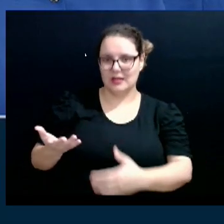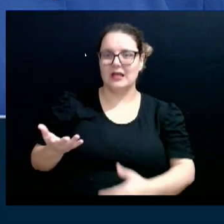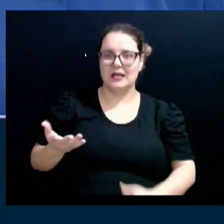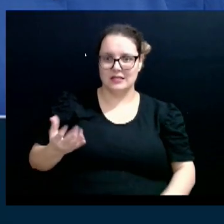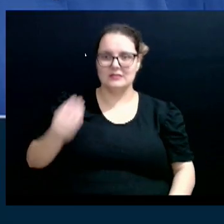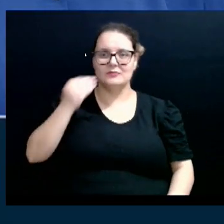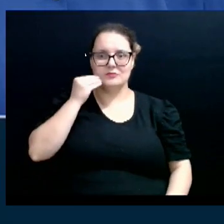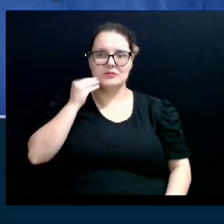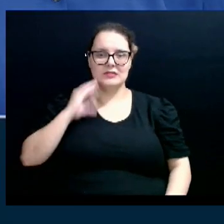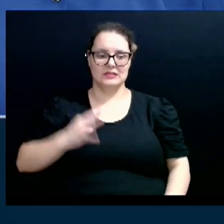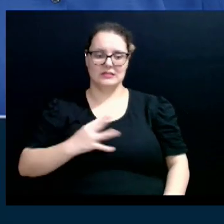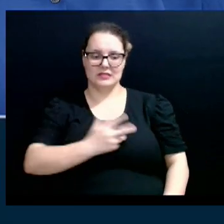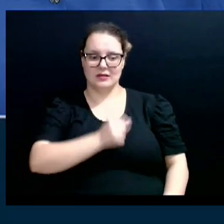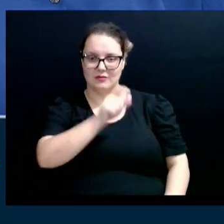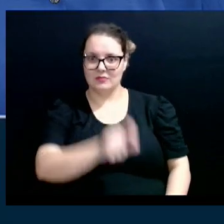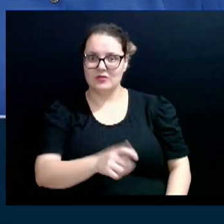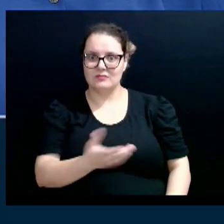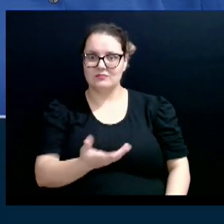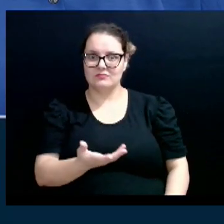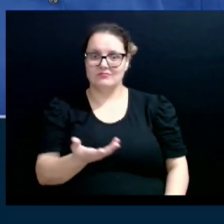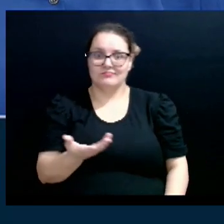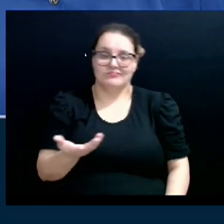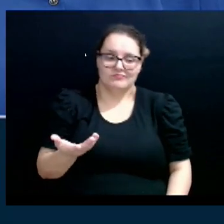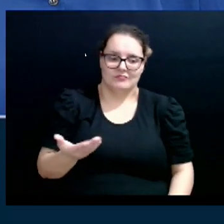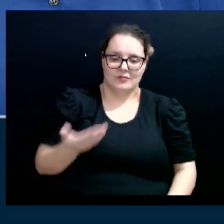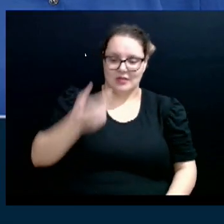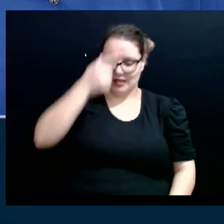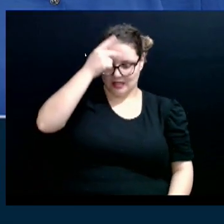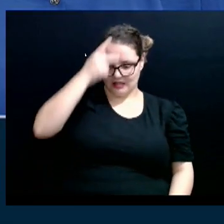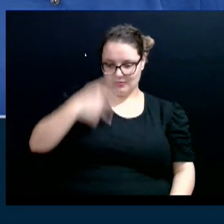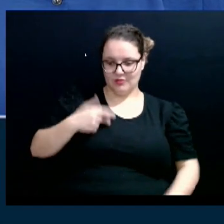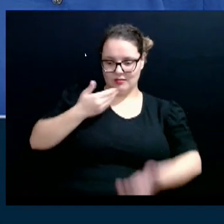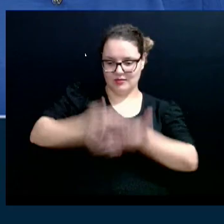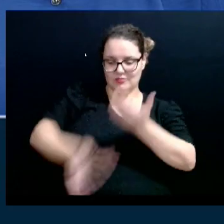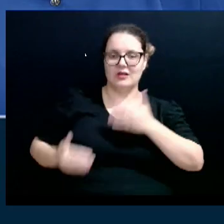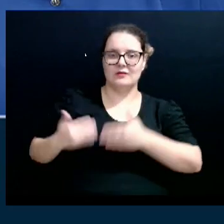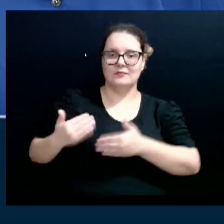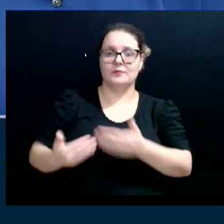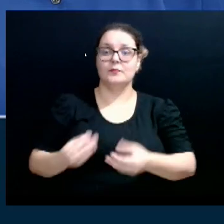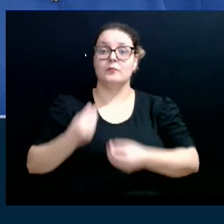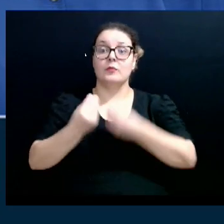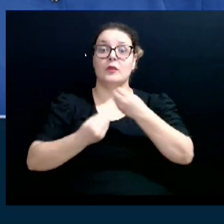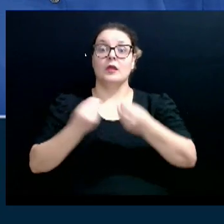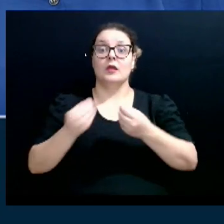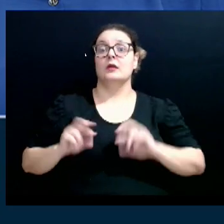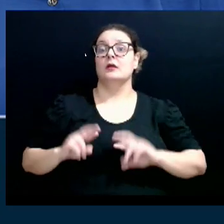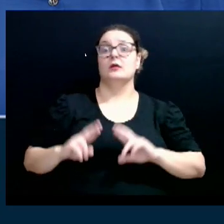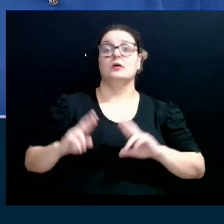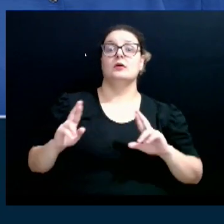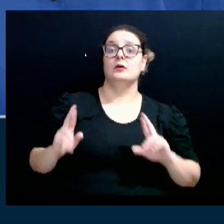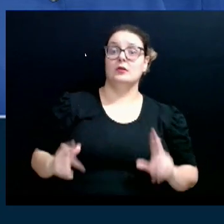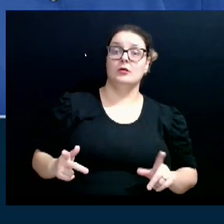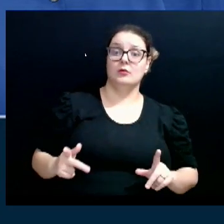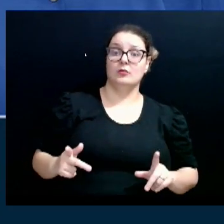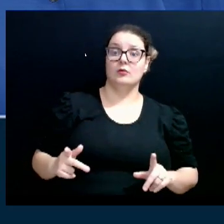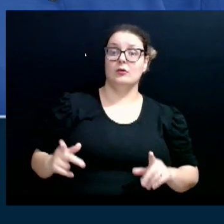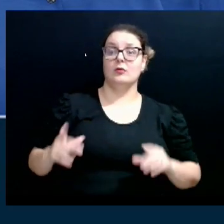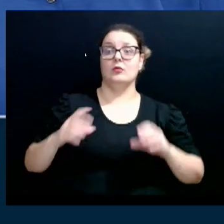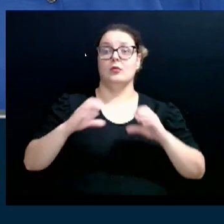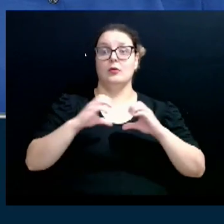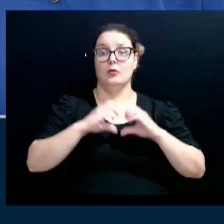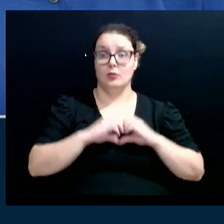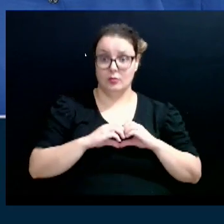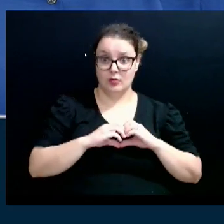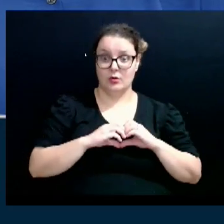outro, mas acaba se perdendo no processo. E aí, como que a gente diferencia o amor e